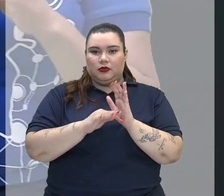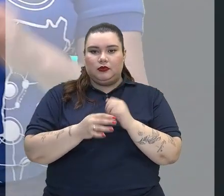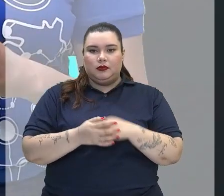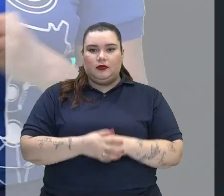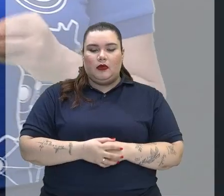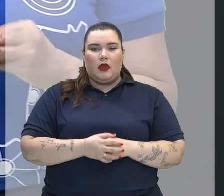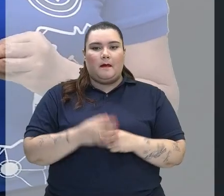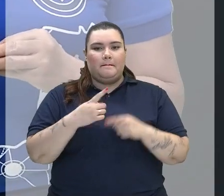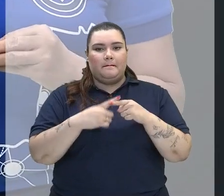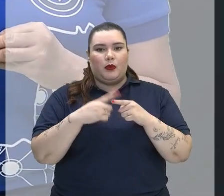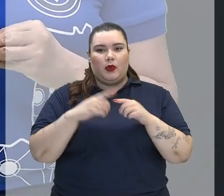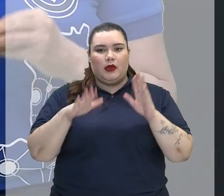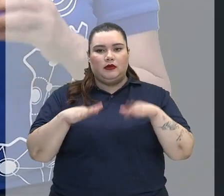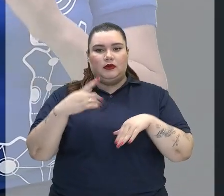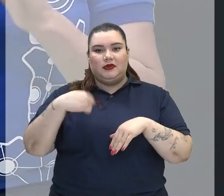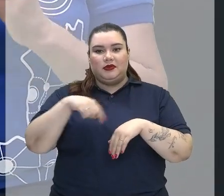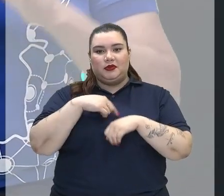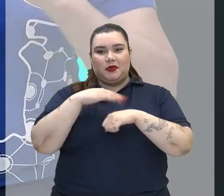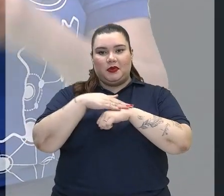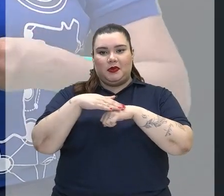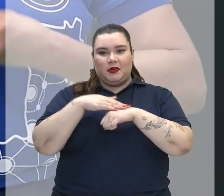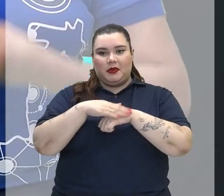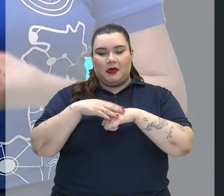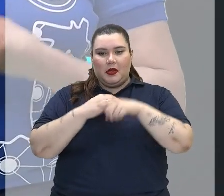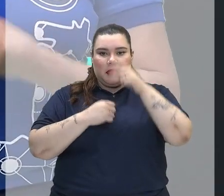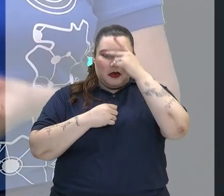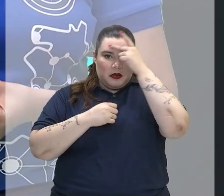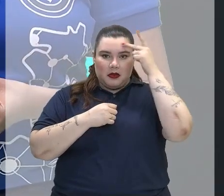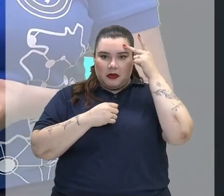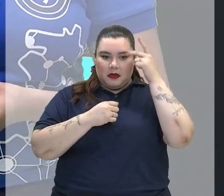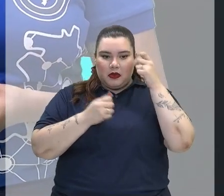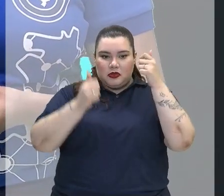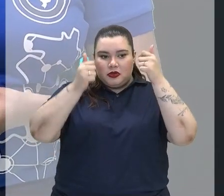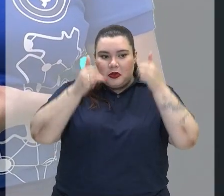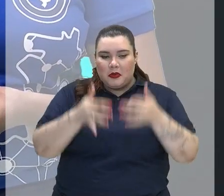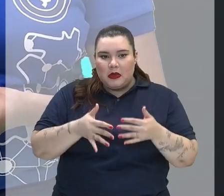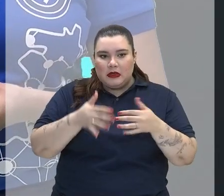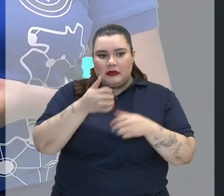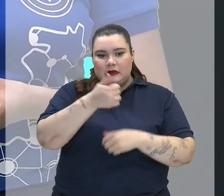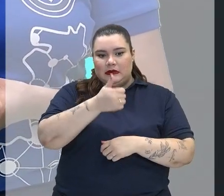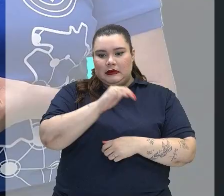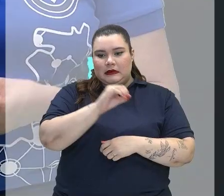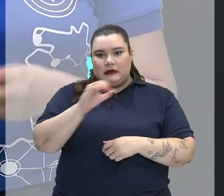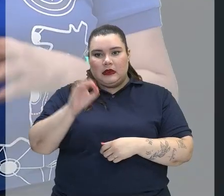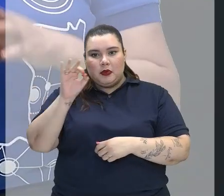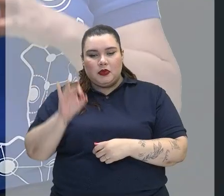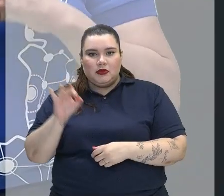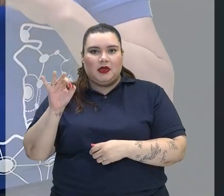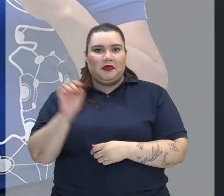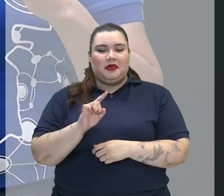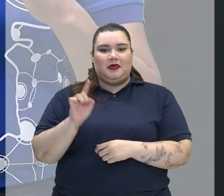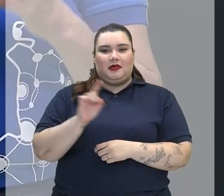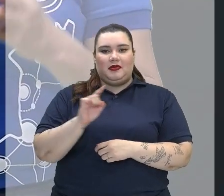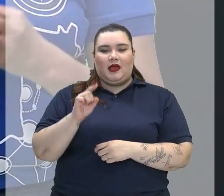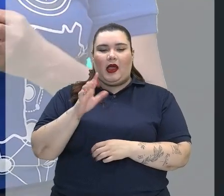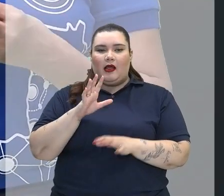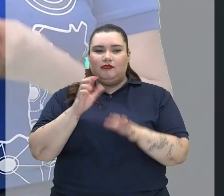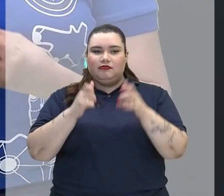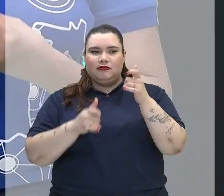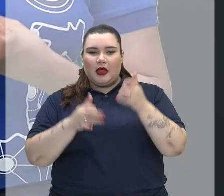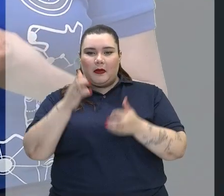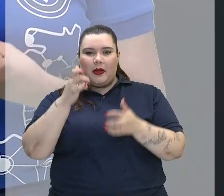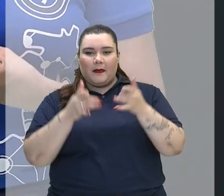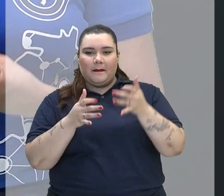Porque às vezes a gente está conversando, as pessoas não dizem tudo que querem dizer, né? Elas falam,